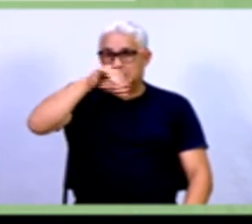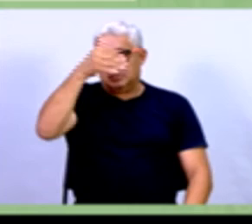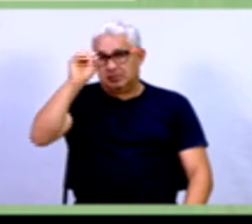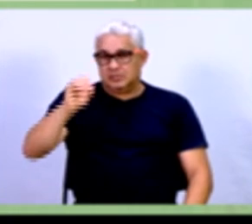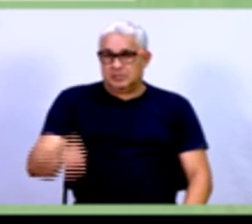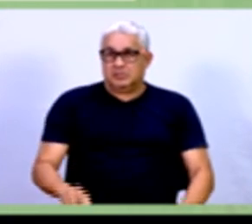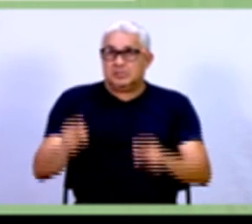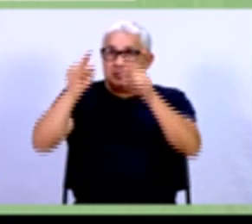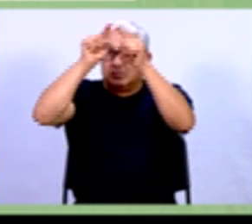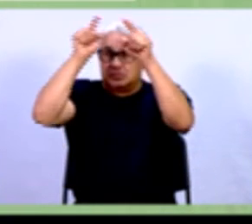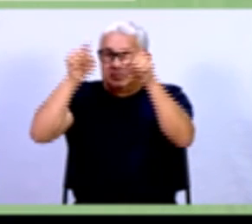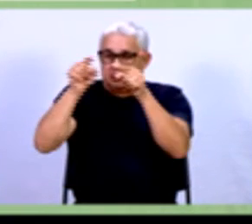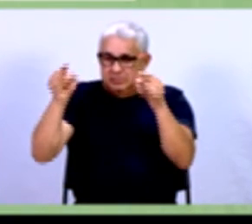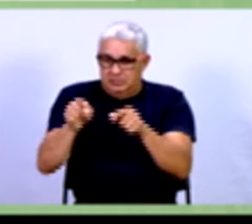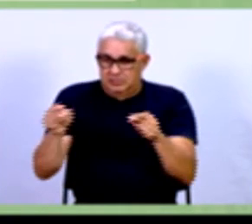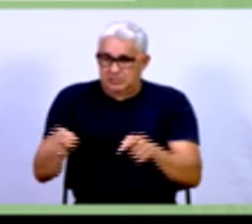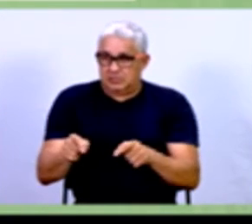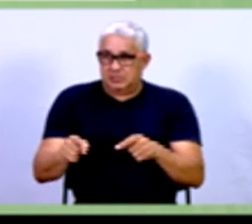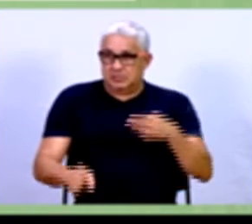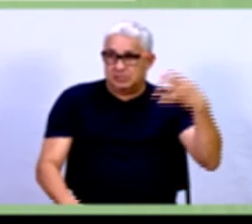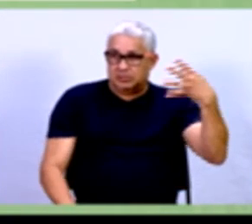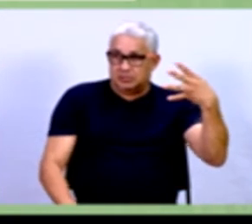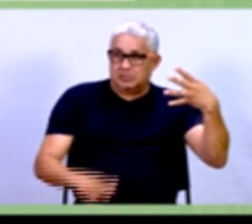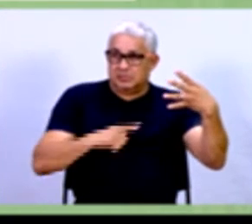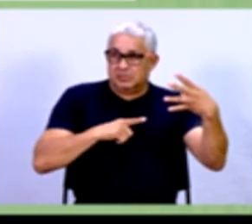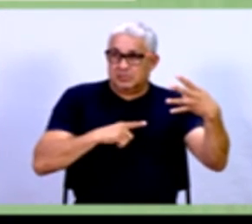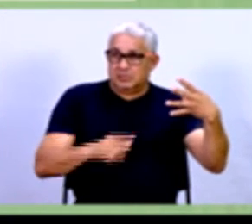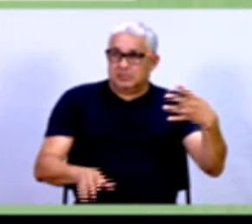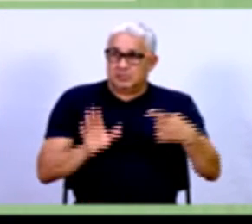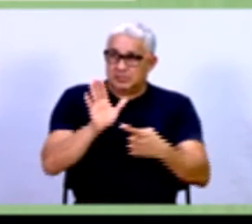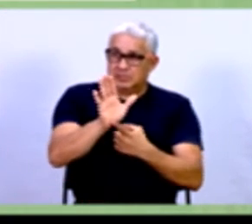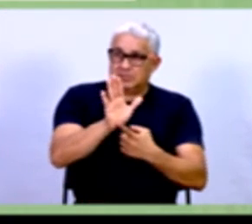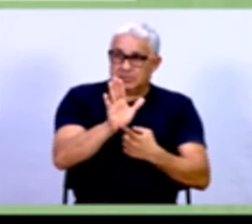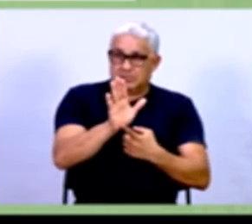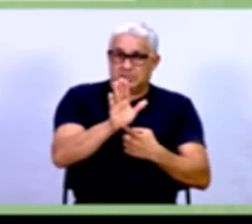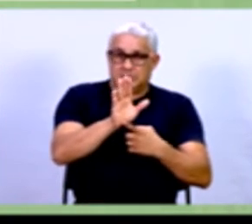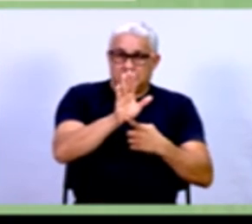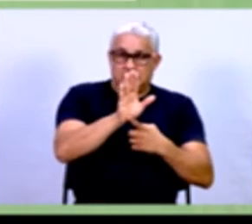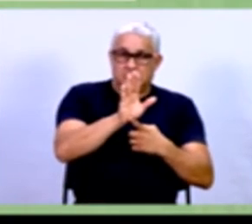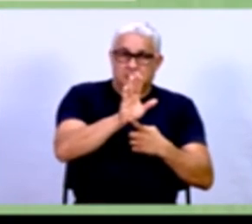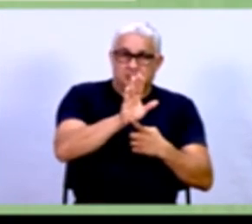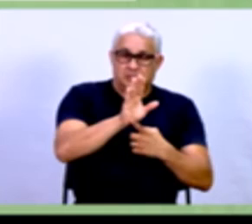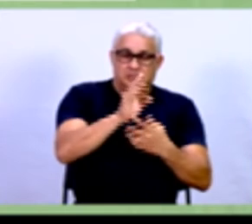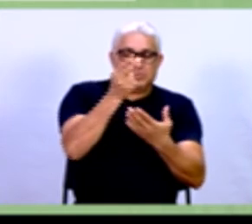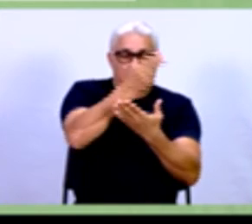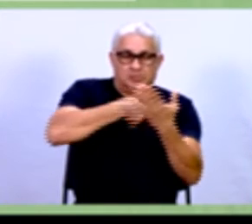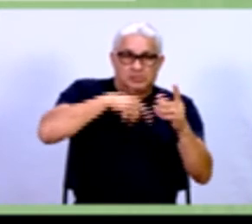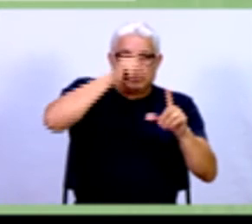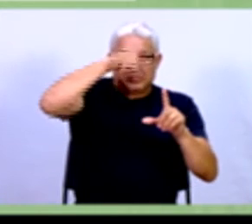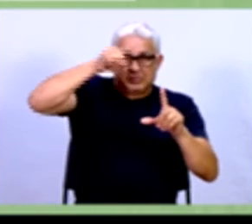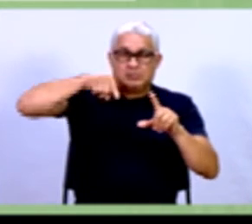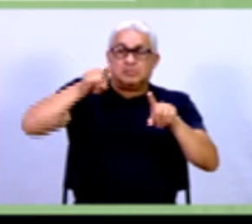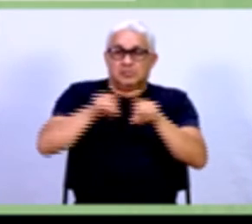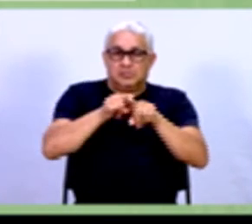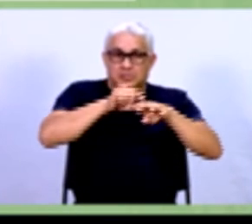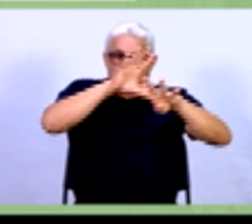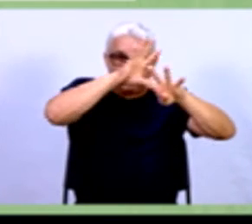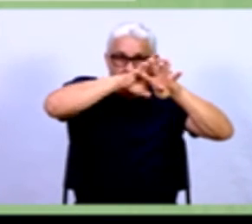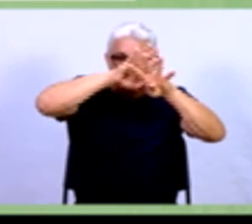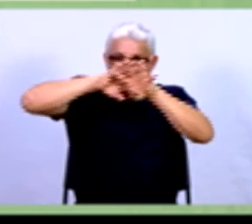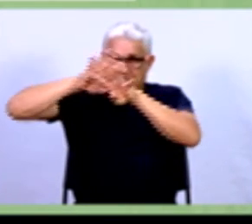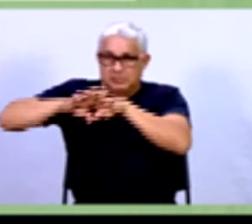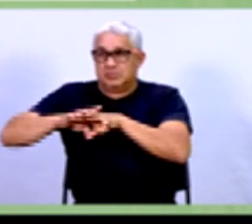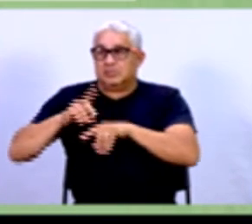a cálculos e medidas. 4. Estão dispostos em forma de gráficos e tabelas. Então, essa é a